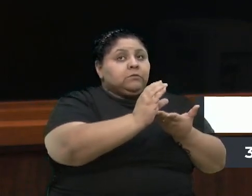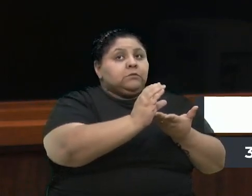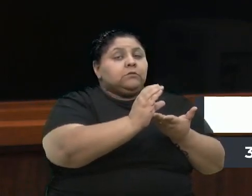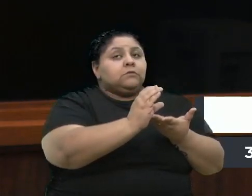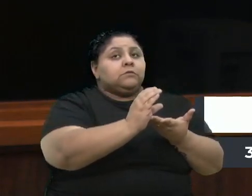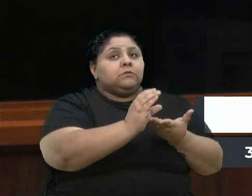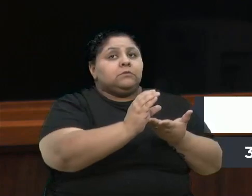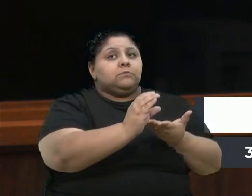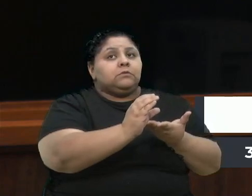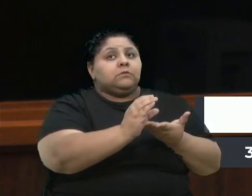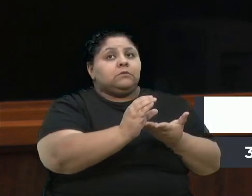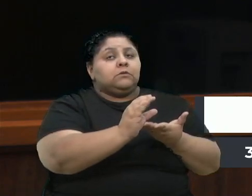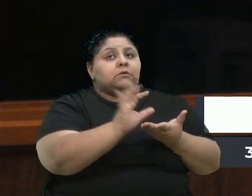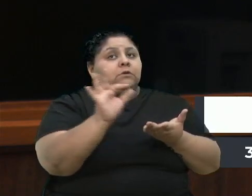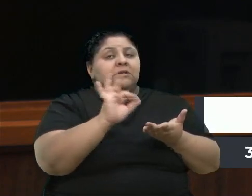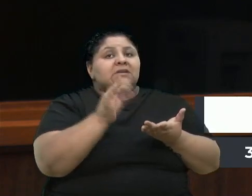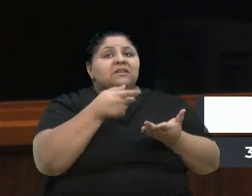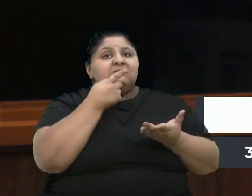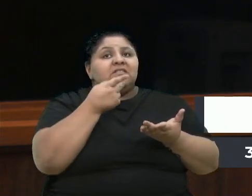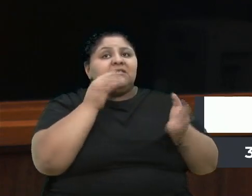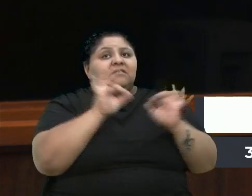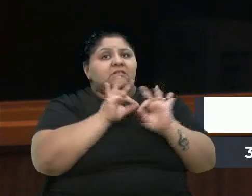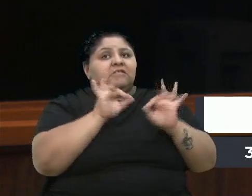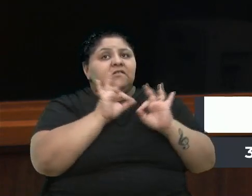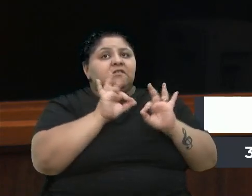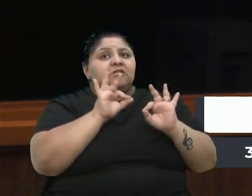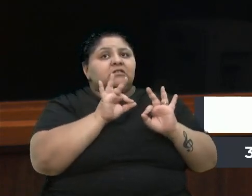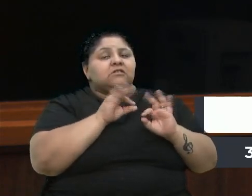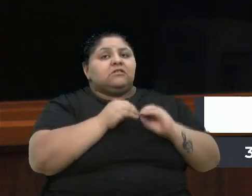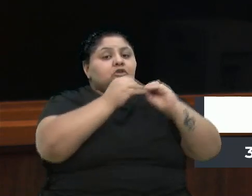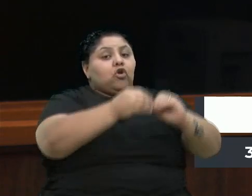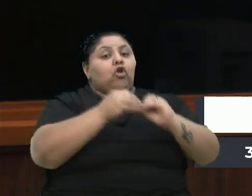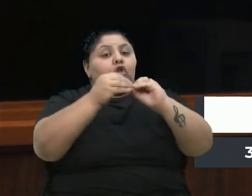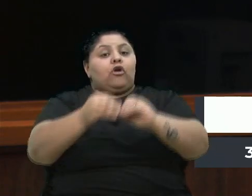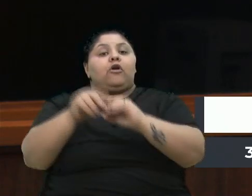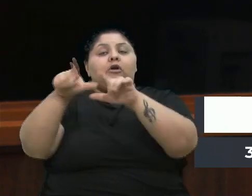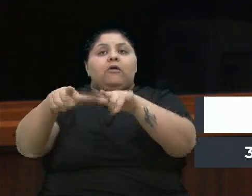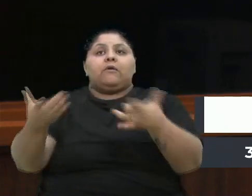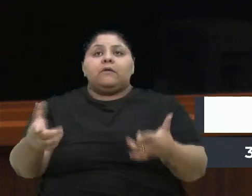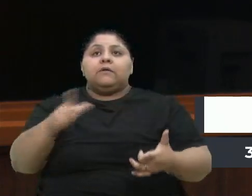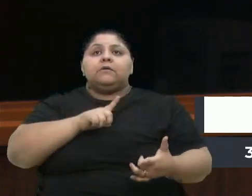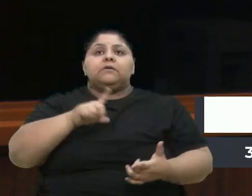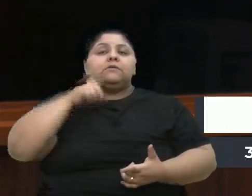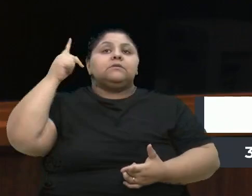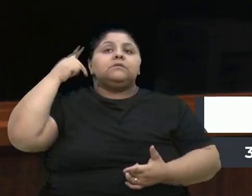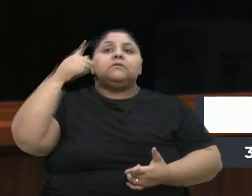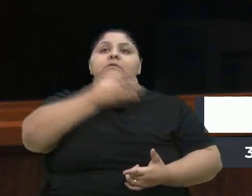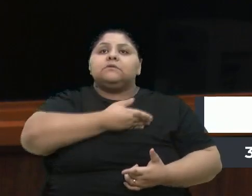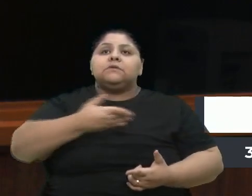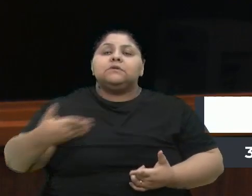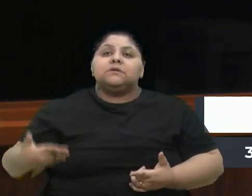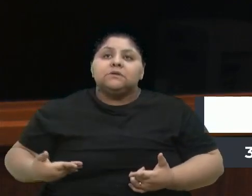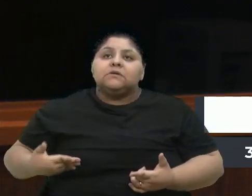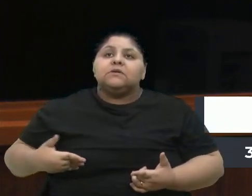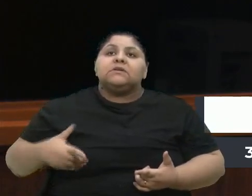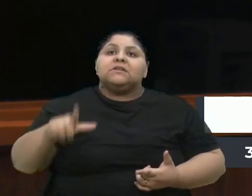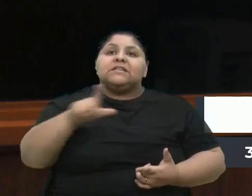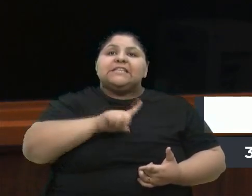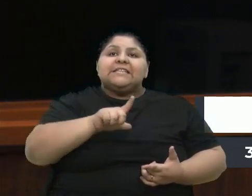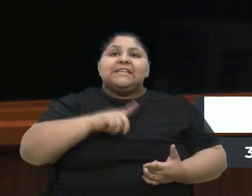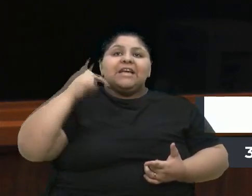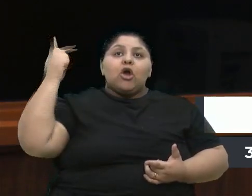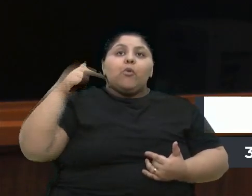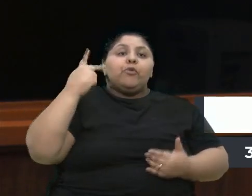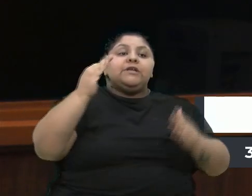não, ninguém falou, mas vai fazer o quê? Vai botar onde? Então tem uma política pública, tenha uma política habitacional para